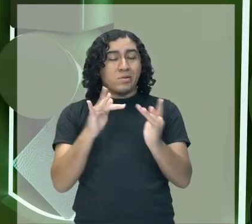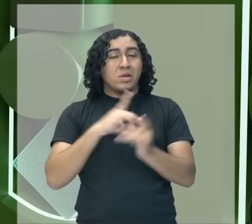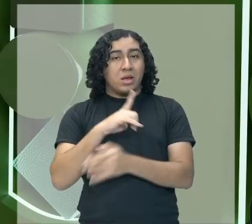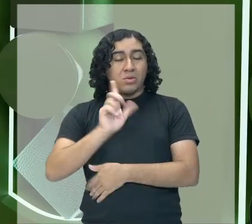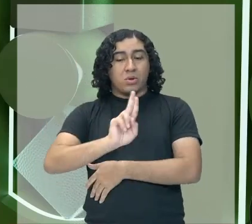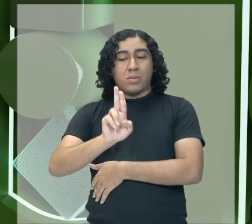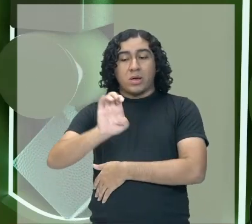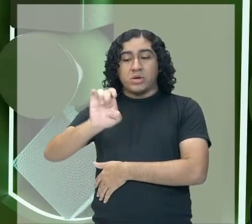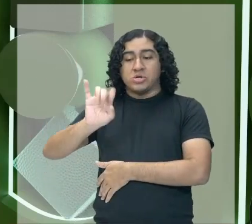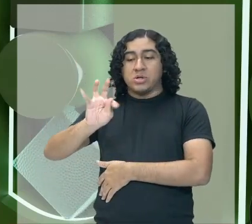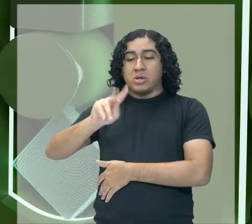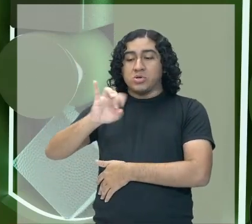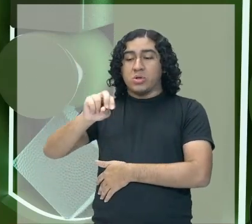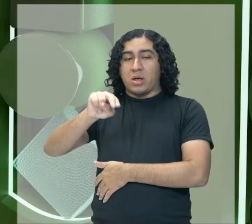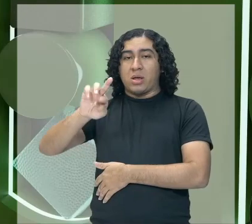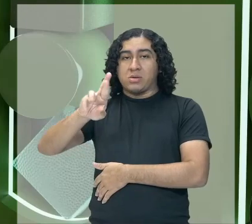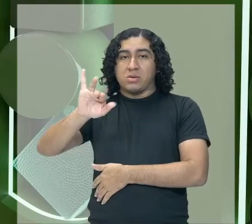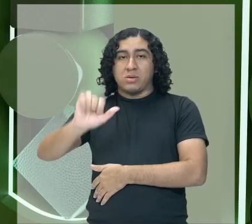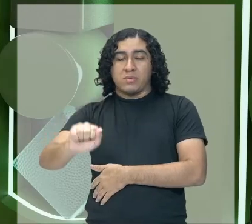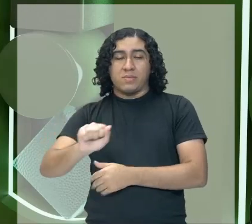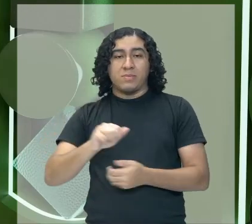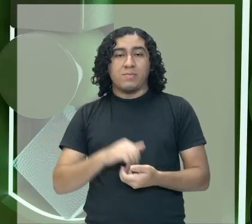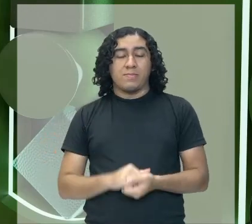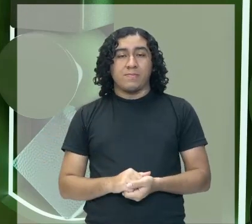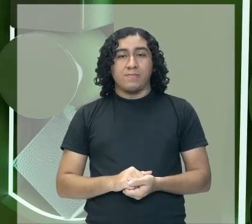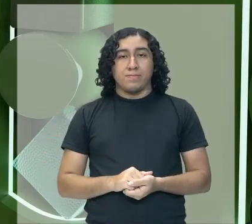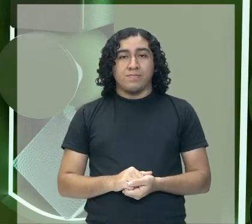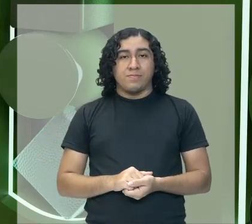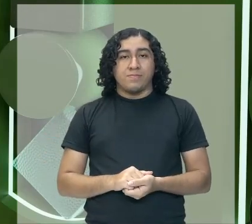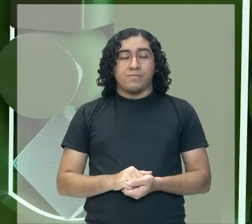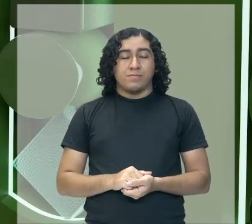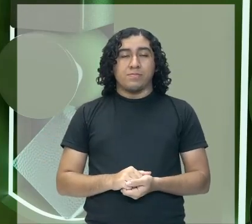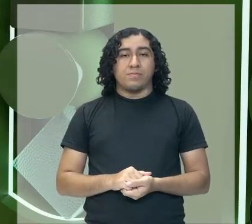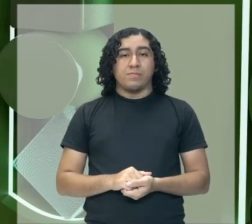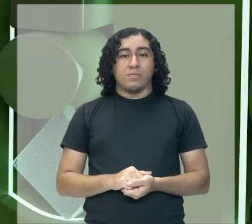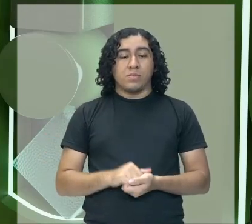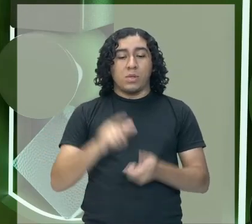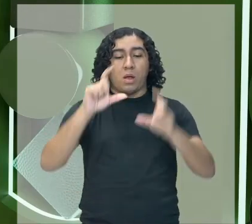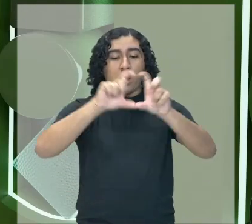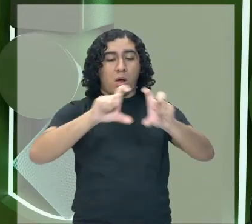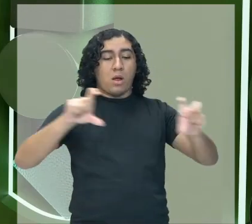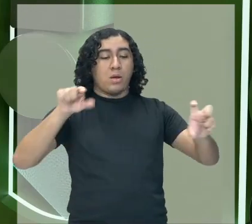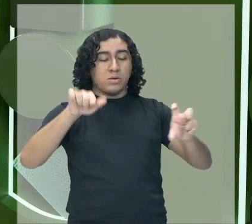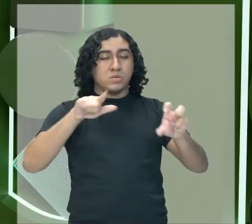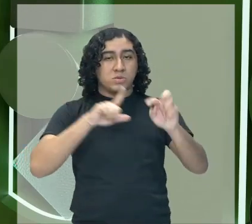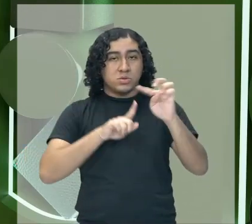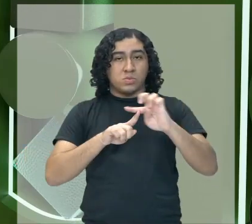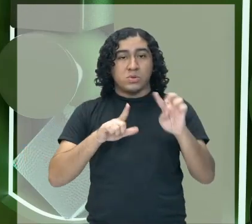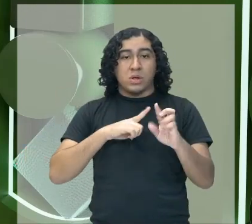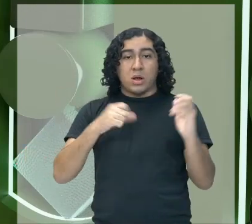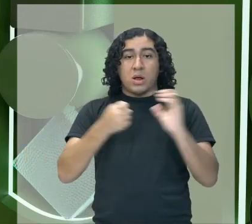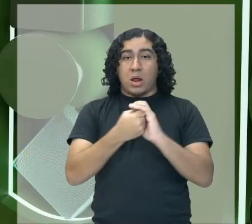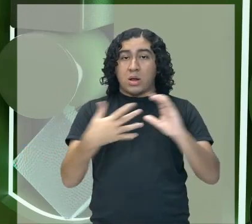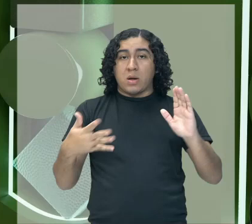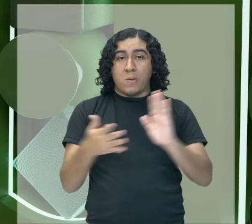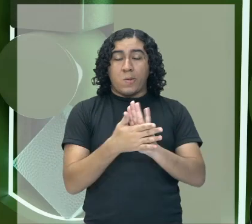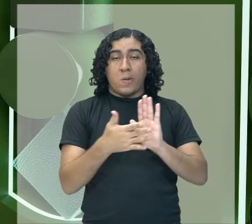estacionária muito bem pessoal essas ondas estacionárias Elas têm algumas características